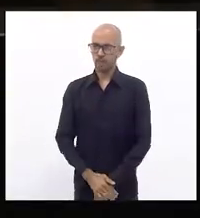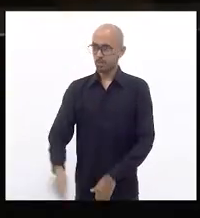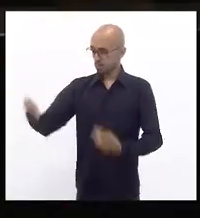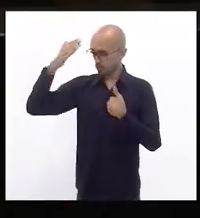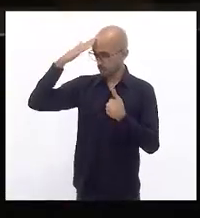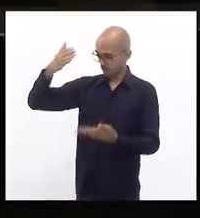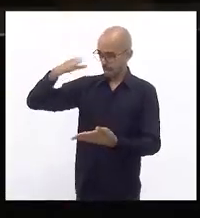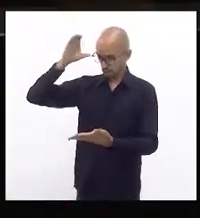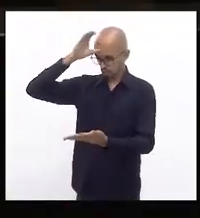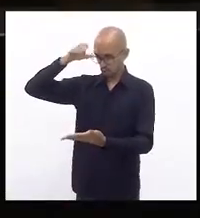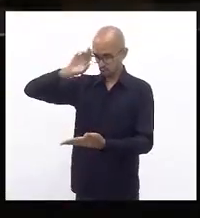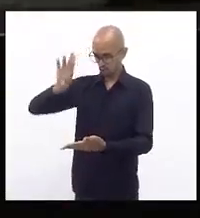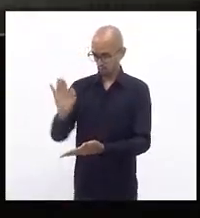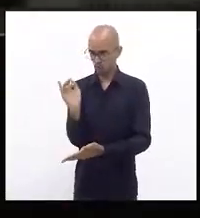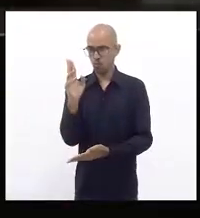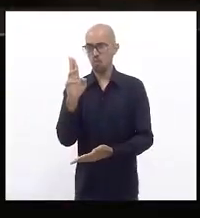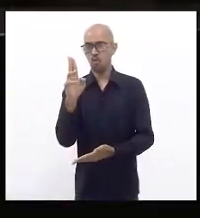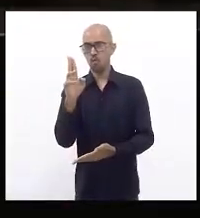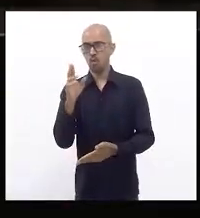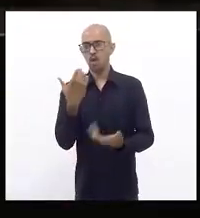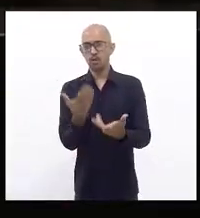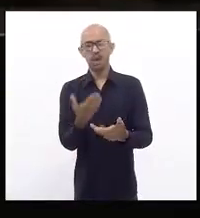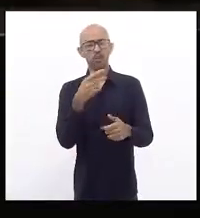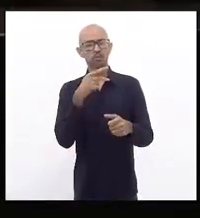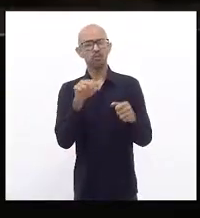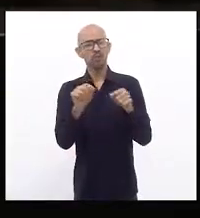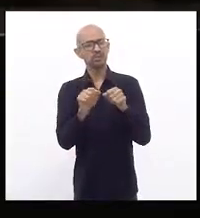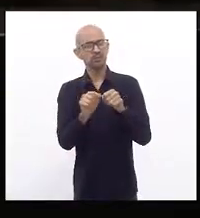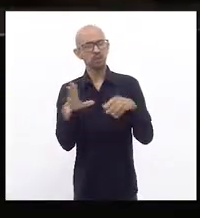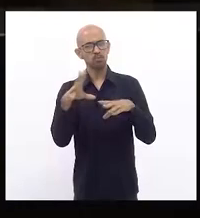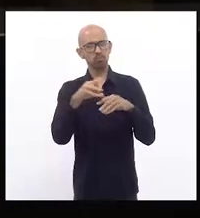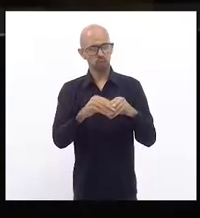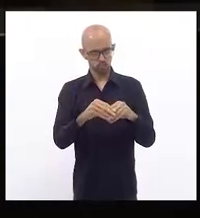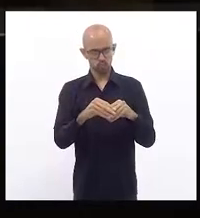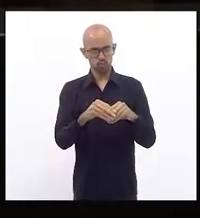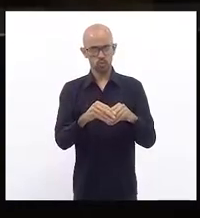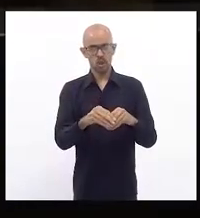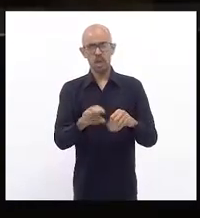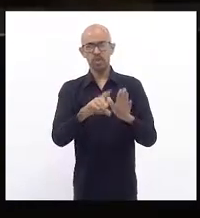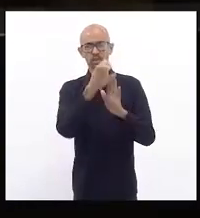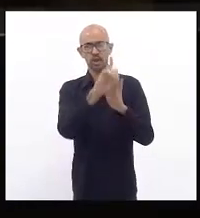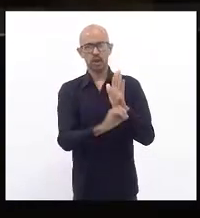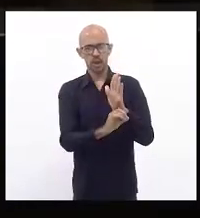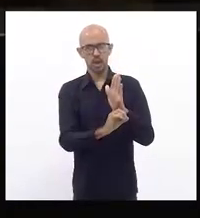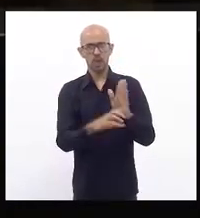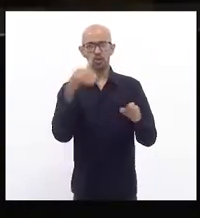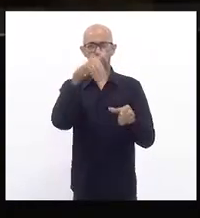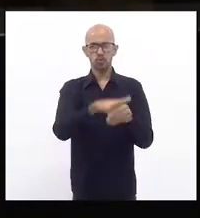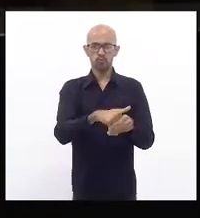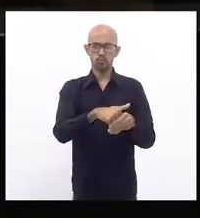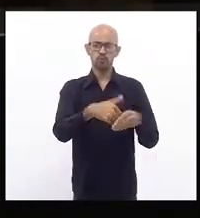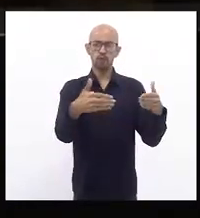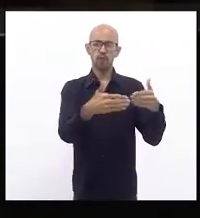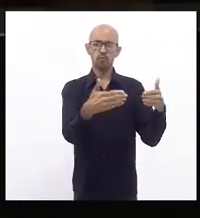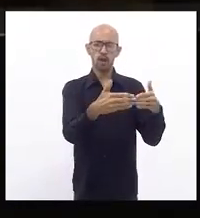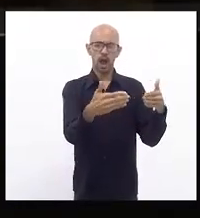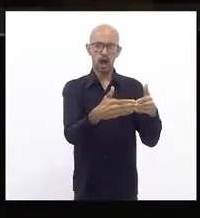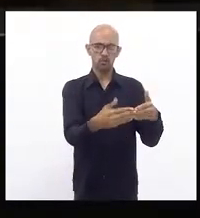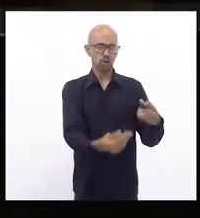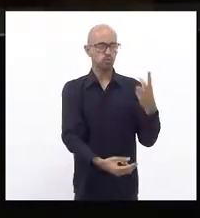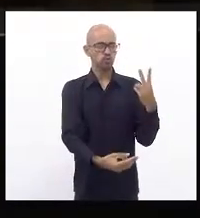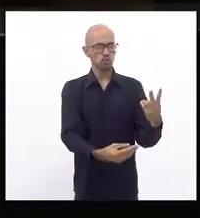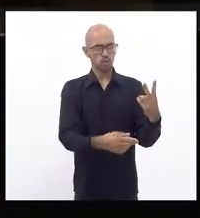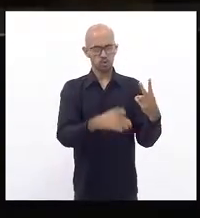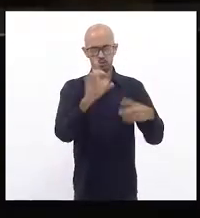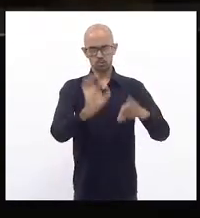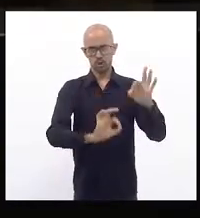quero aproveitar e fazer um combo, né? Aproveitar a discussão para declarar voto favorável, né? Nos dois